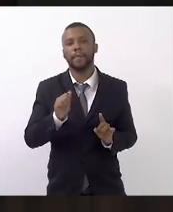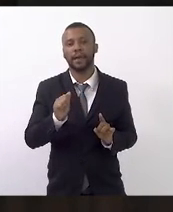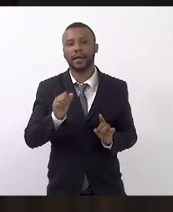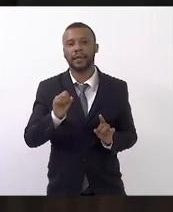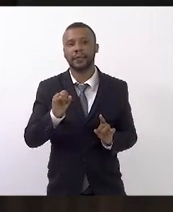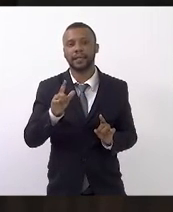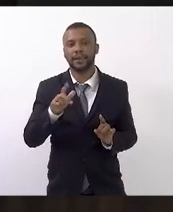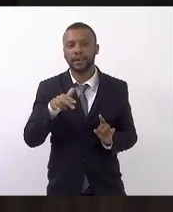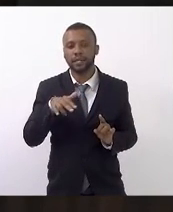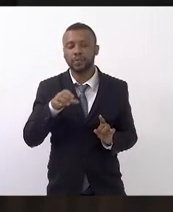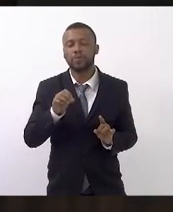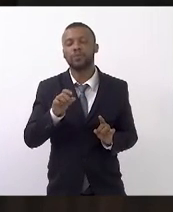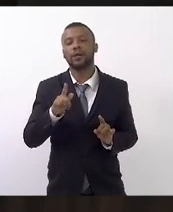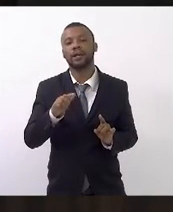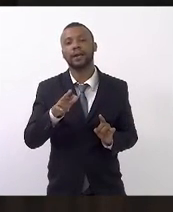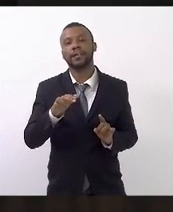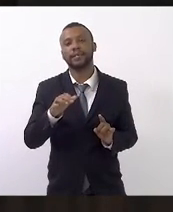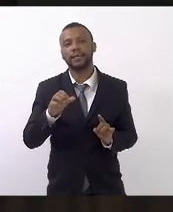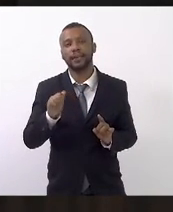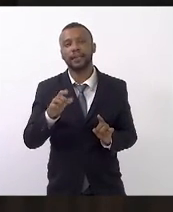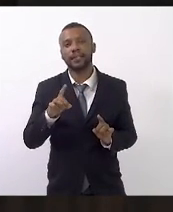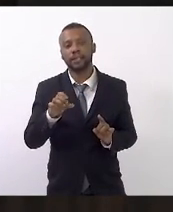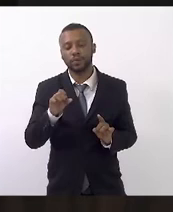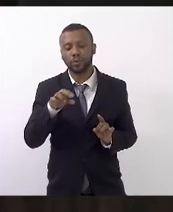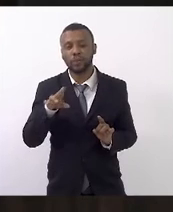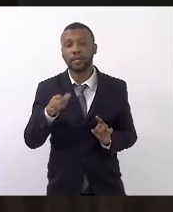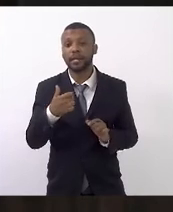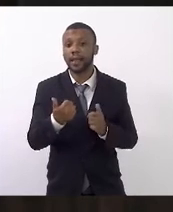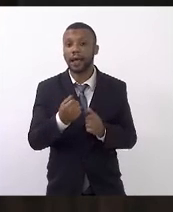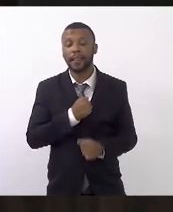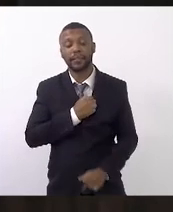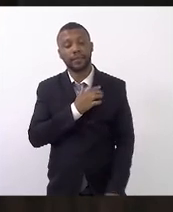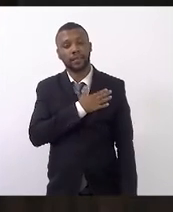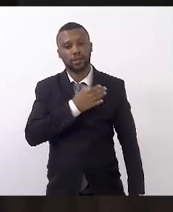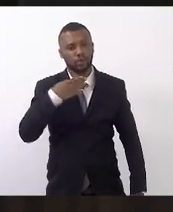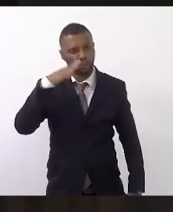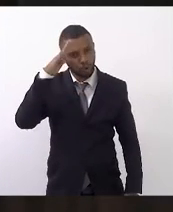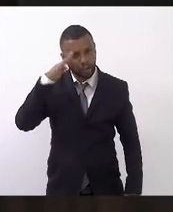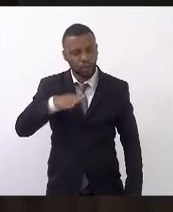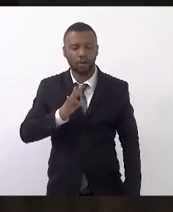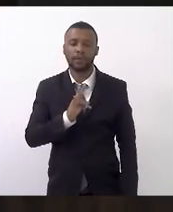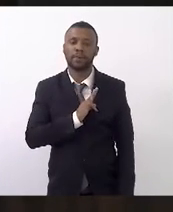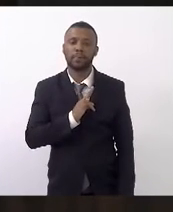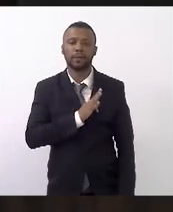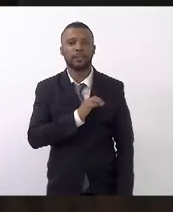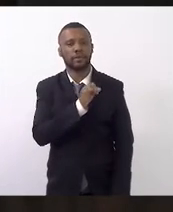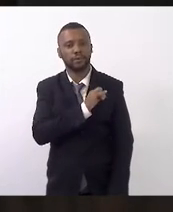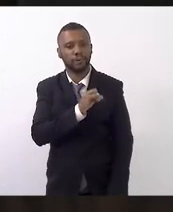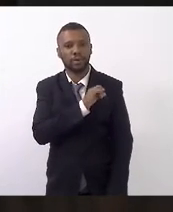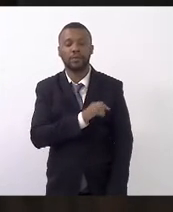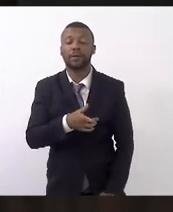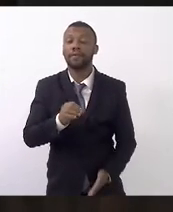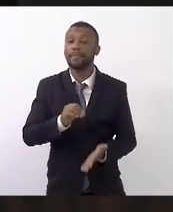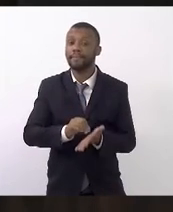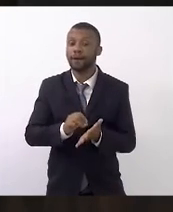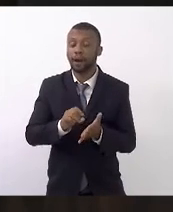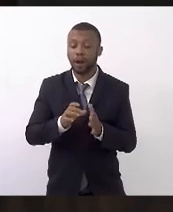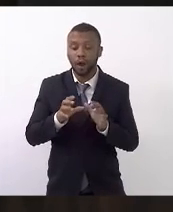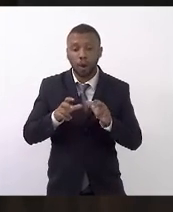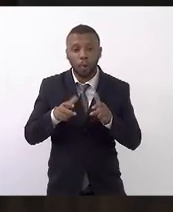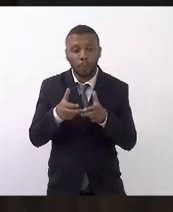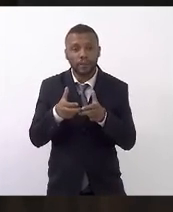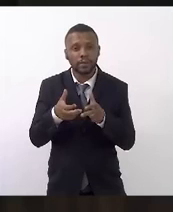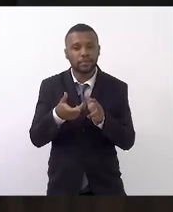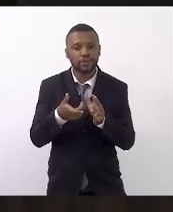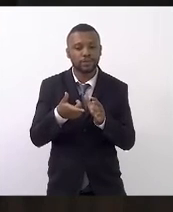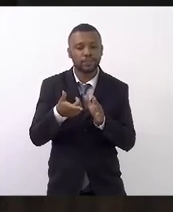Souza, tenente-coronel da Polícia Militar do Estado do Rio de Janeiro. Parecer das comissões de normas internas e proposições externas é favorável.